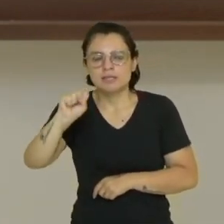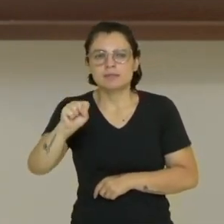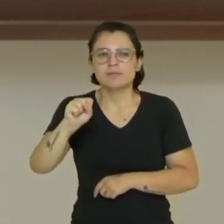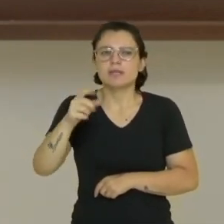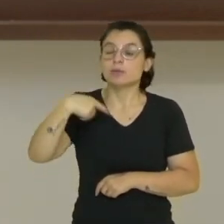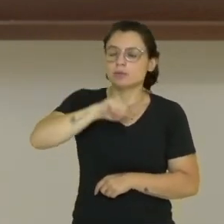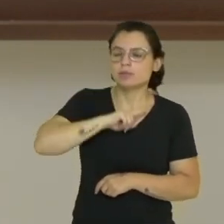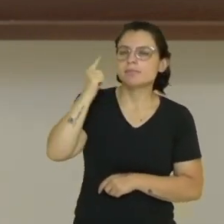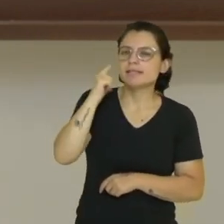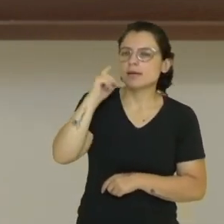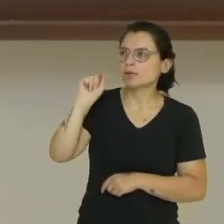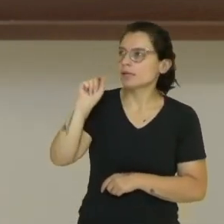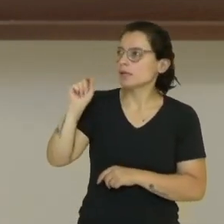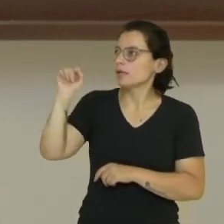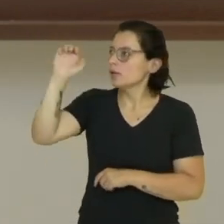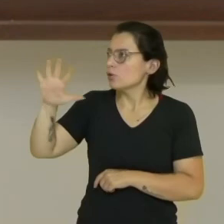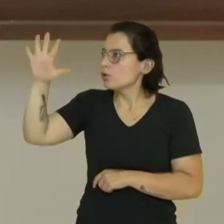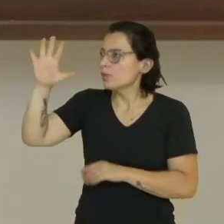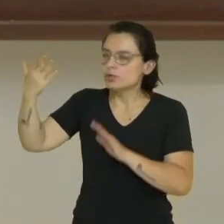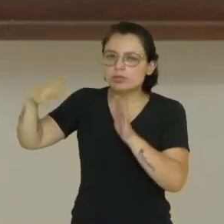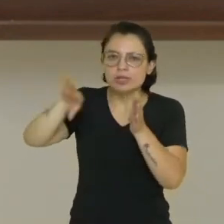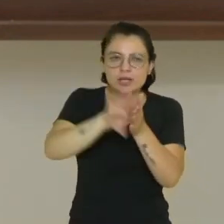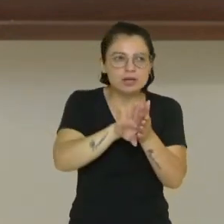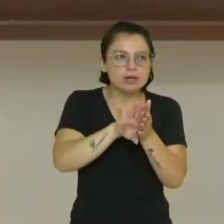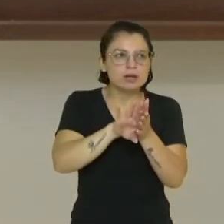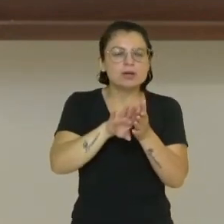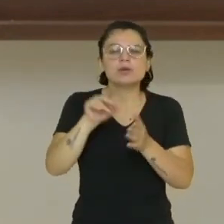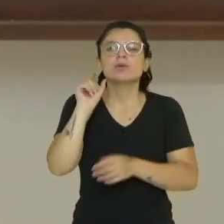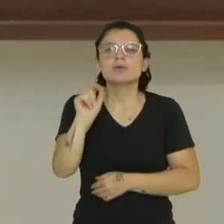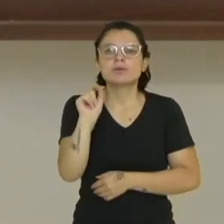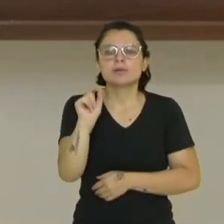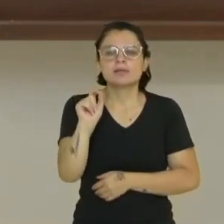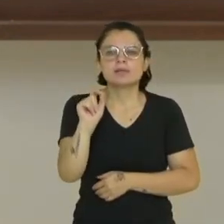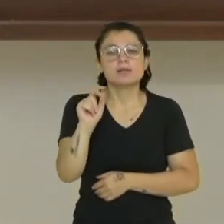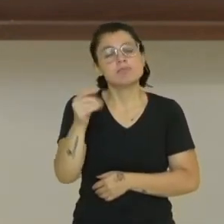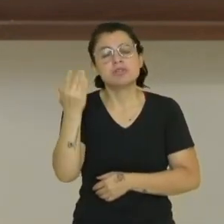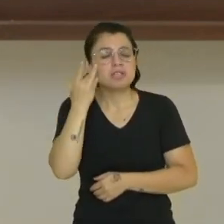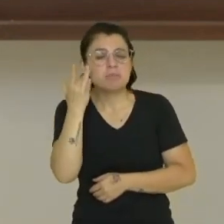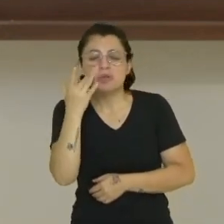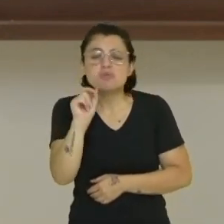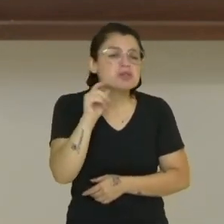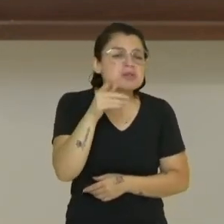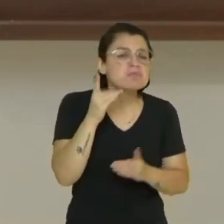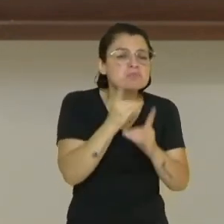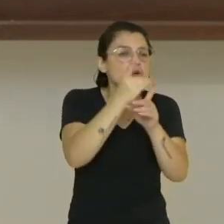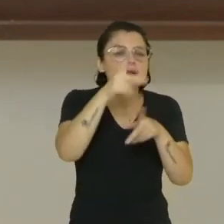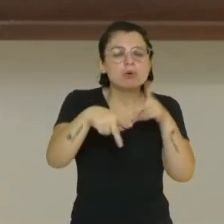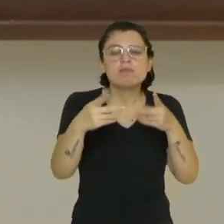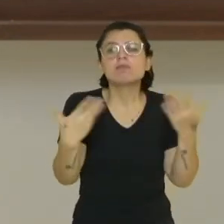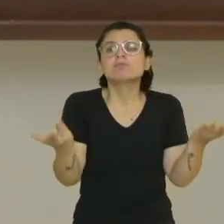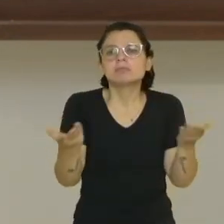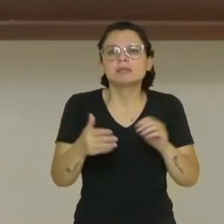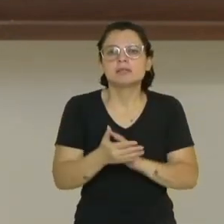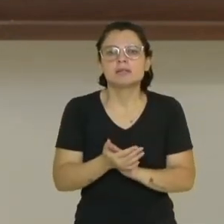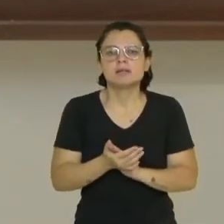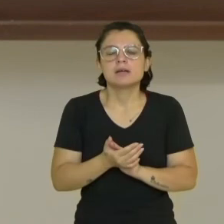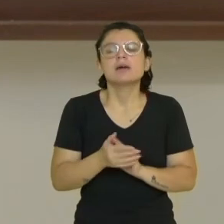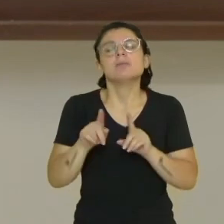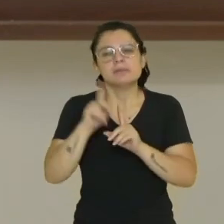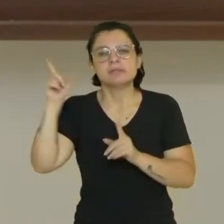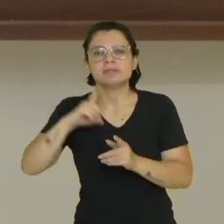espanhóis, quando os europeus chegavam aqui, eles, obviamente, a princípio não sabiam que povos eles iam encontrar, mas eles se